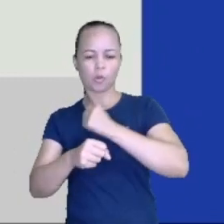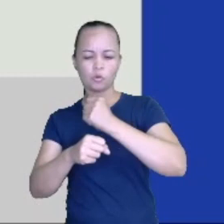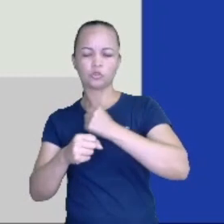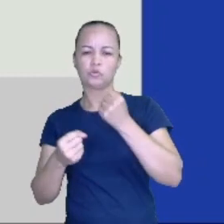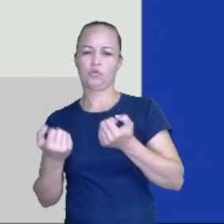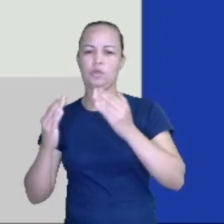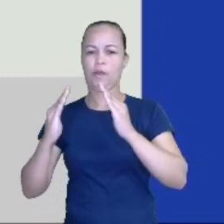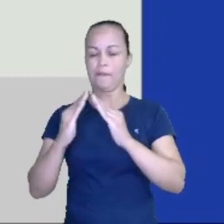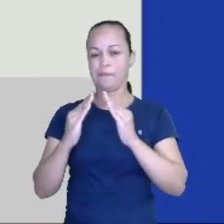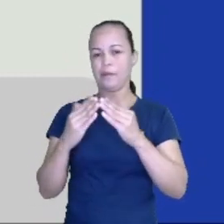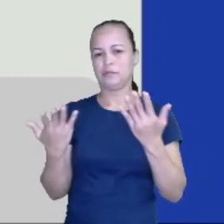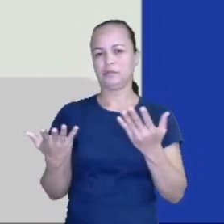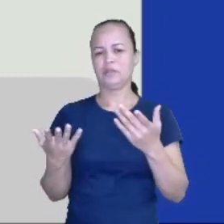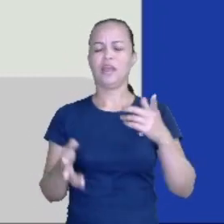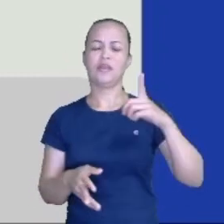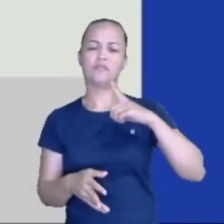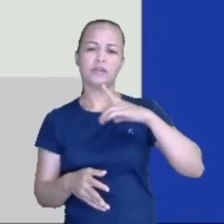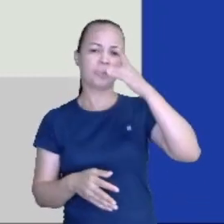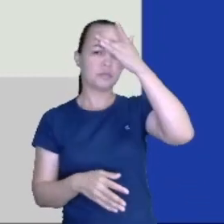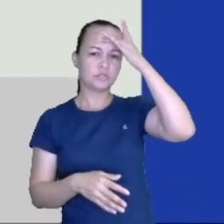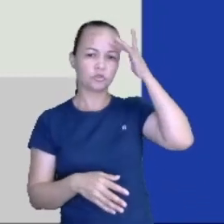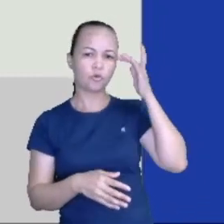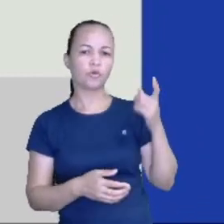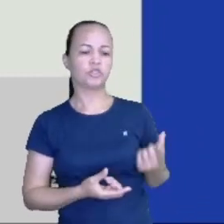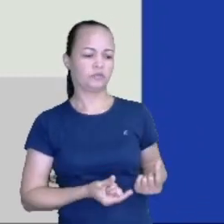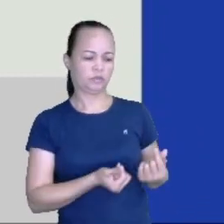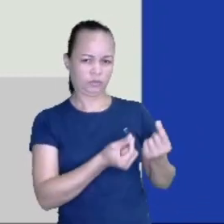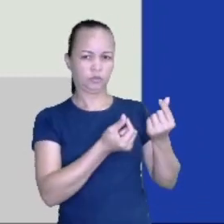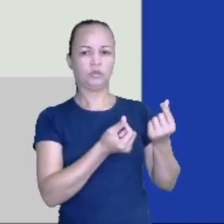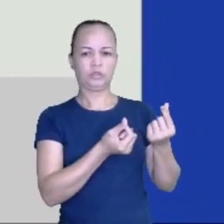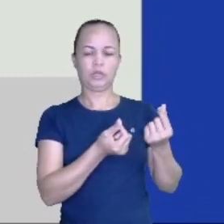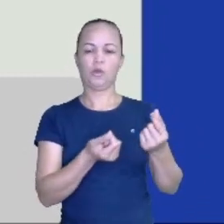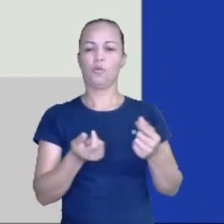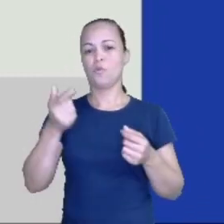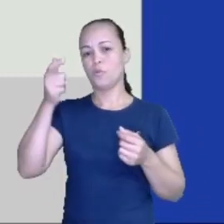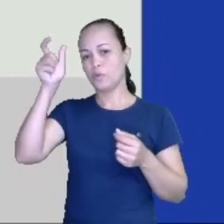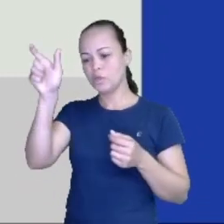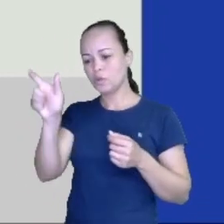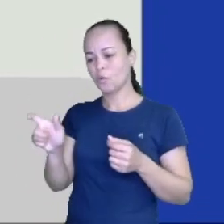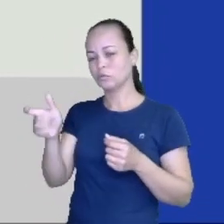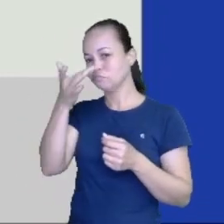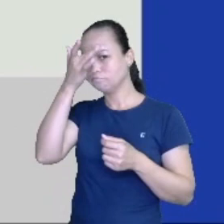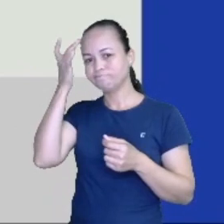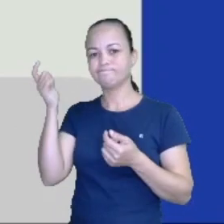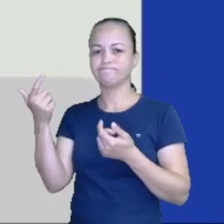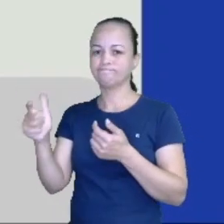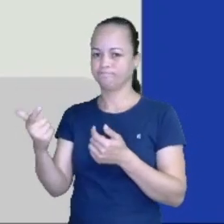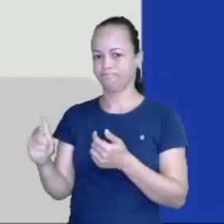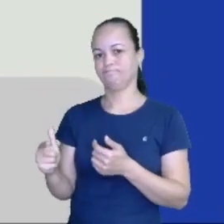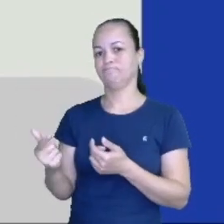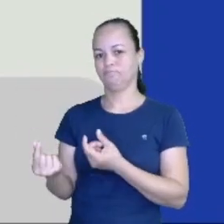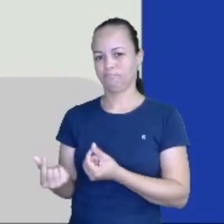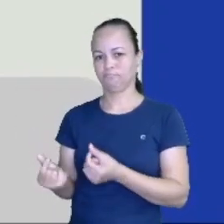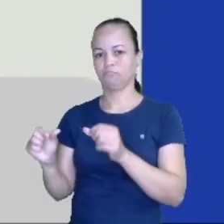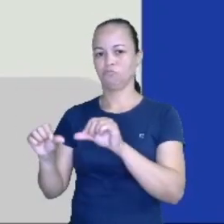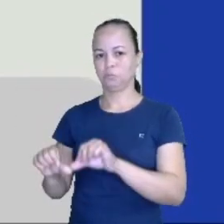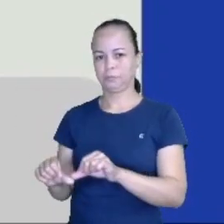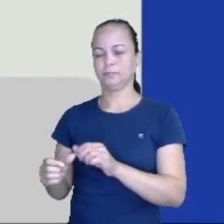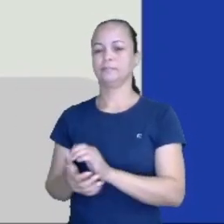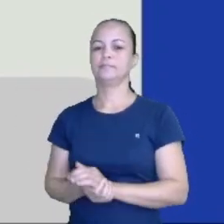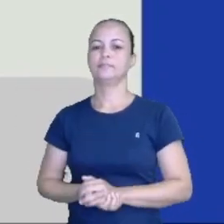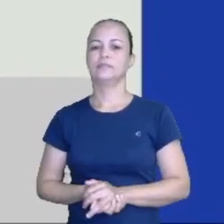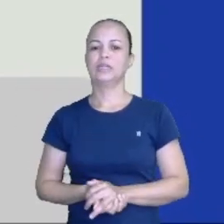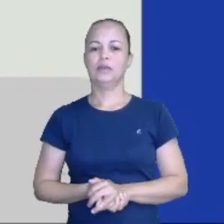ter pessoas que vai ter mais condições e outras não, tá bom? As moradias também